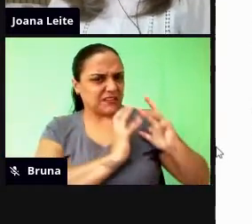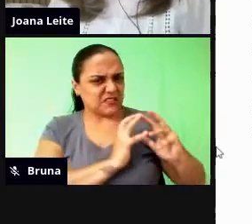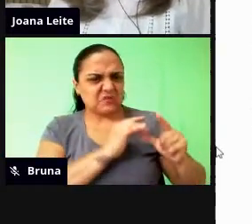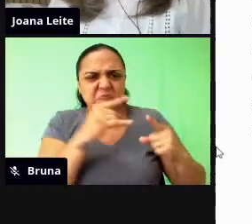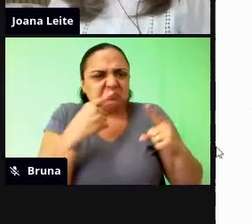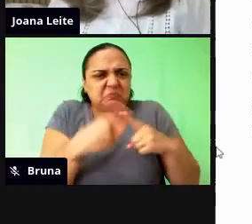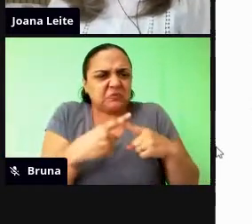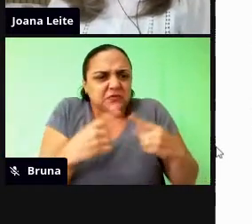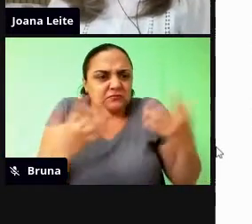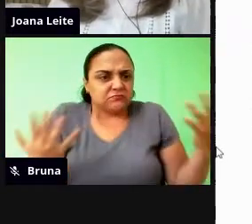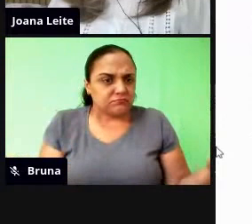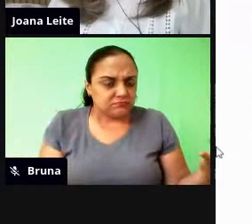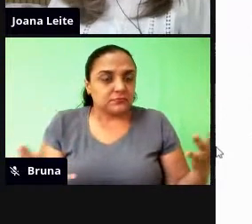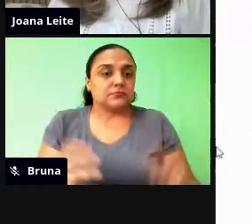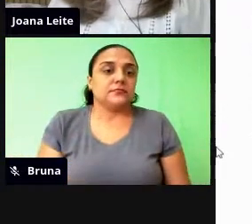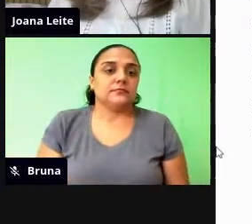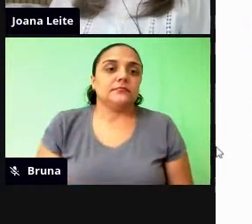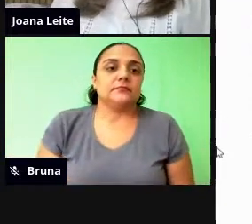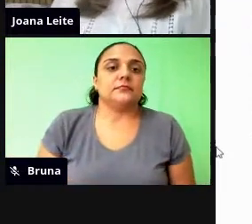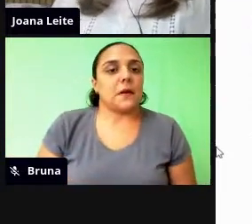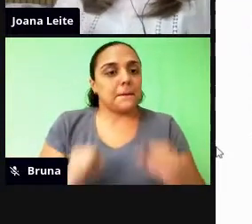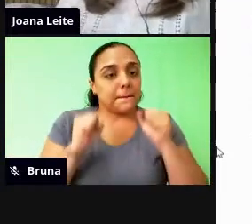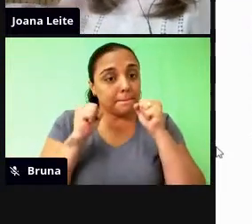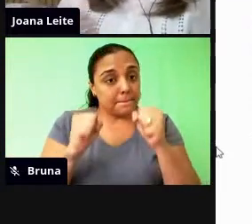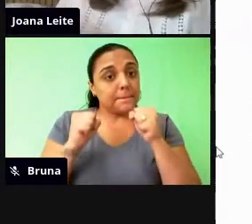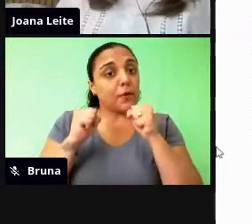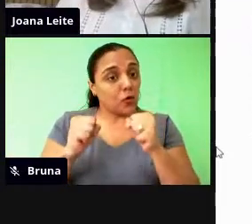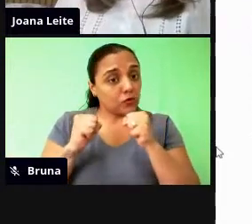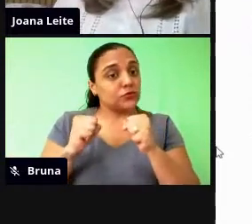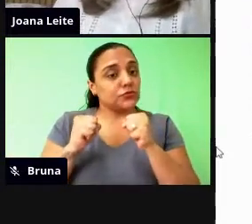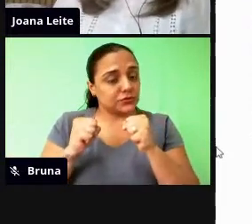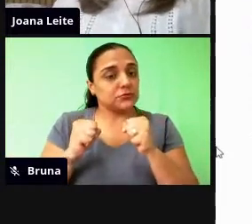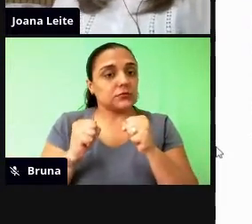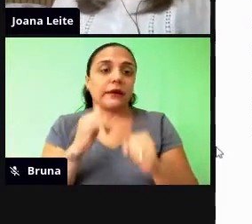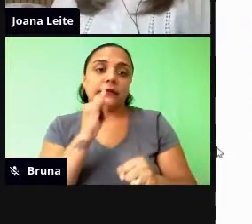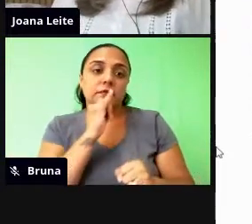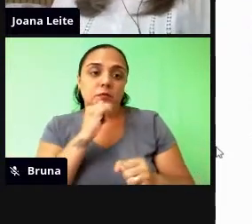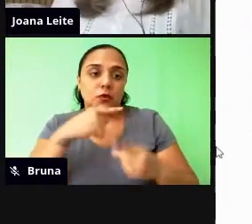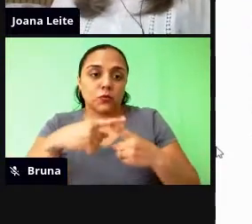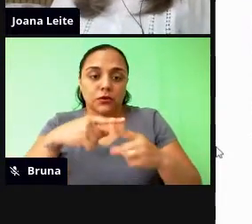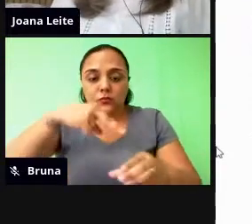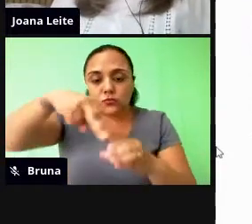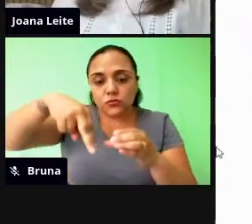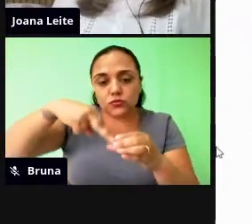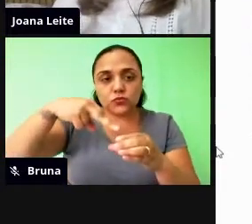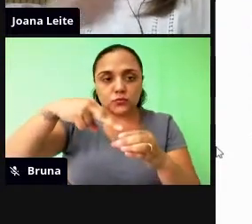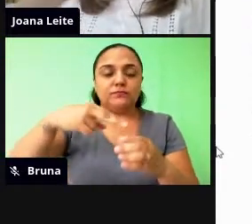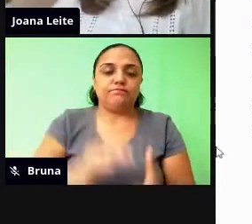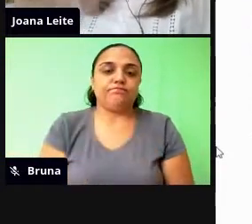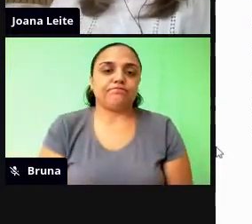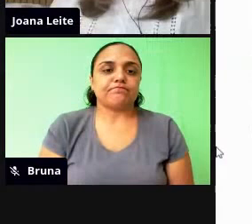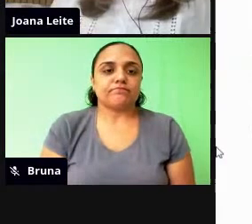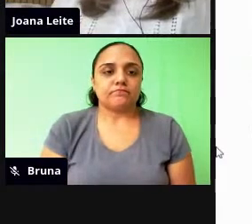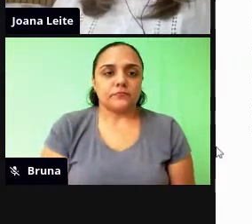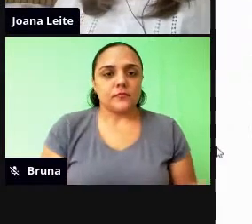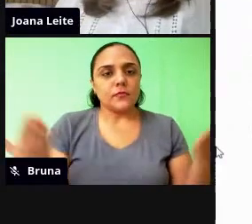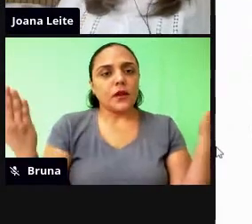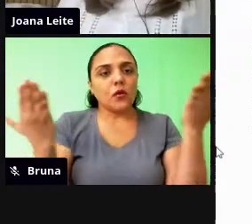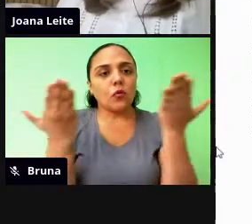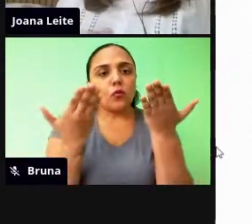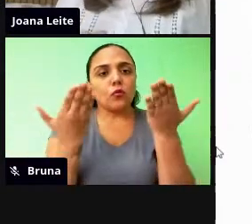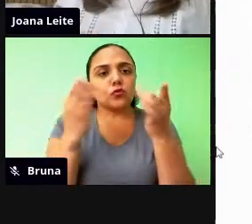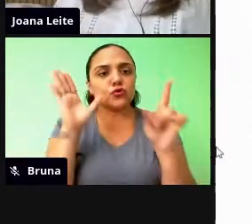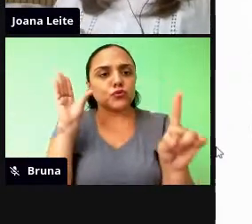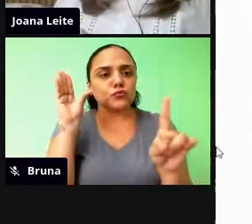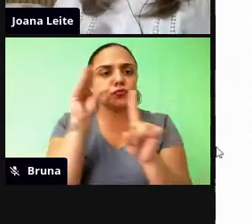tem, e que poderia, então, proteger esse indivíduo, tá? Por isso que hoje a gente tem um foco